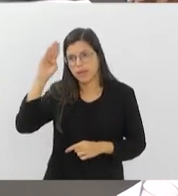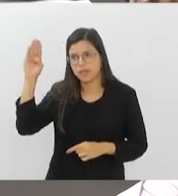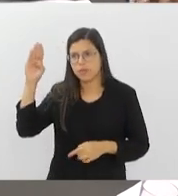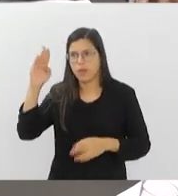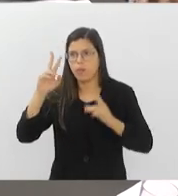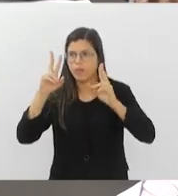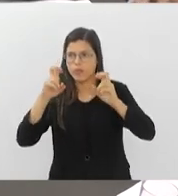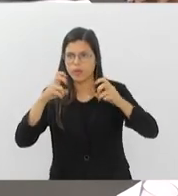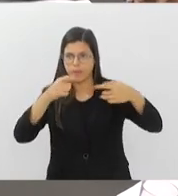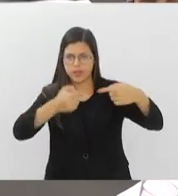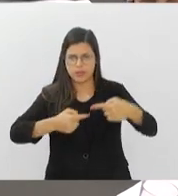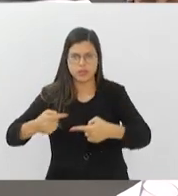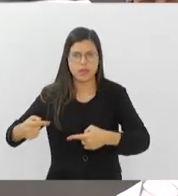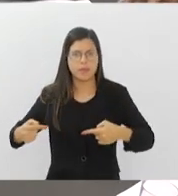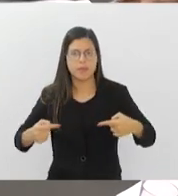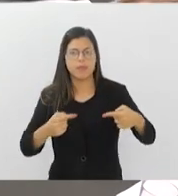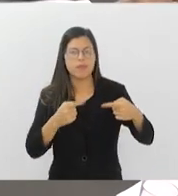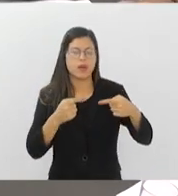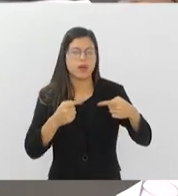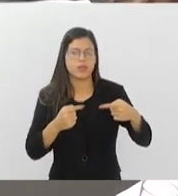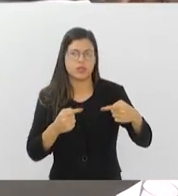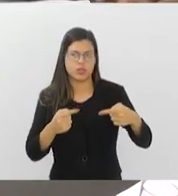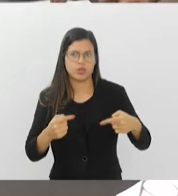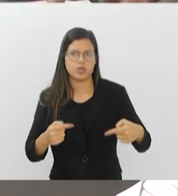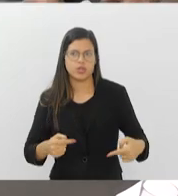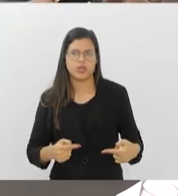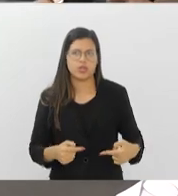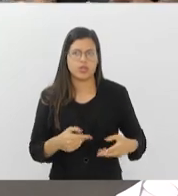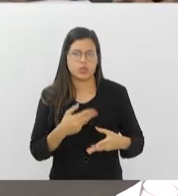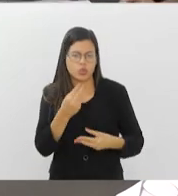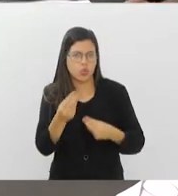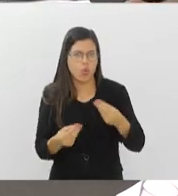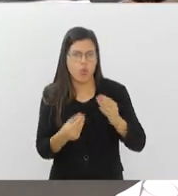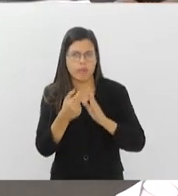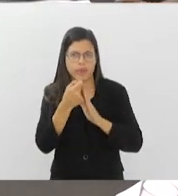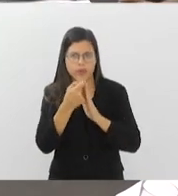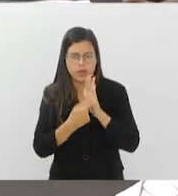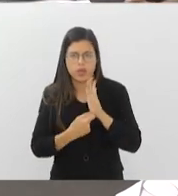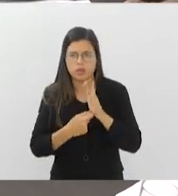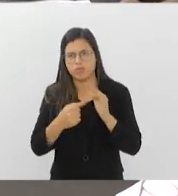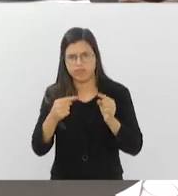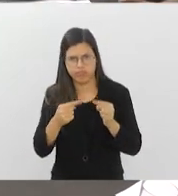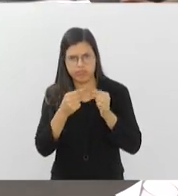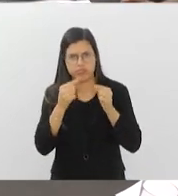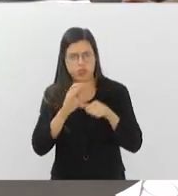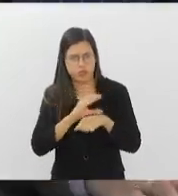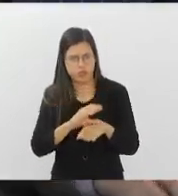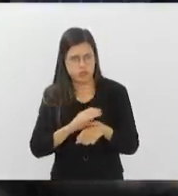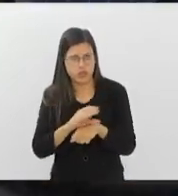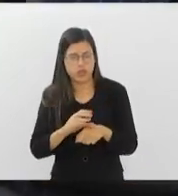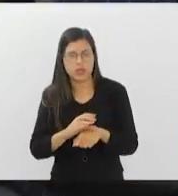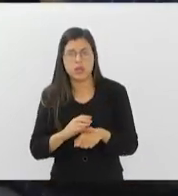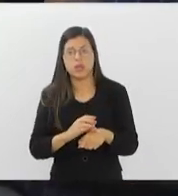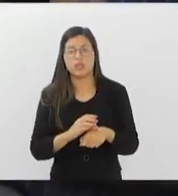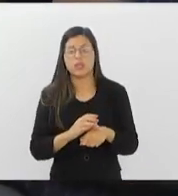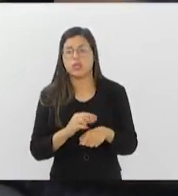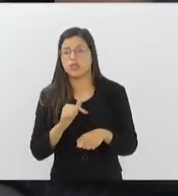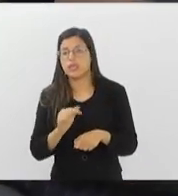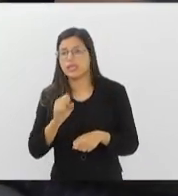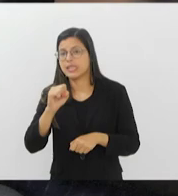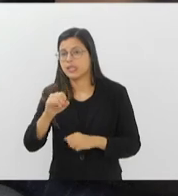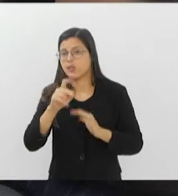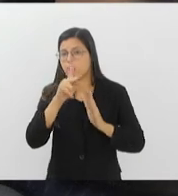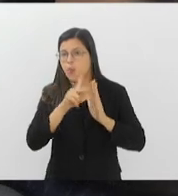debate de forma, de debate de constitucionalidade, é se o projeto de Vossa